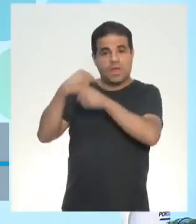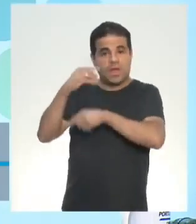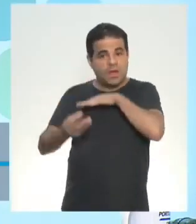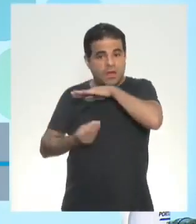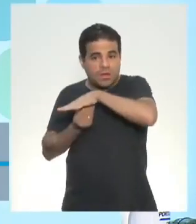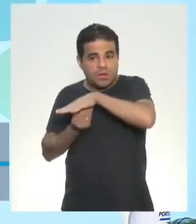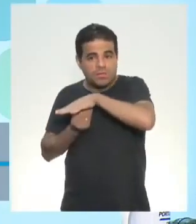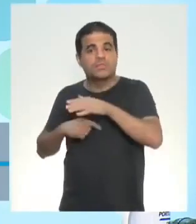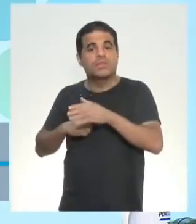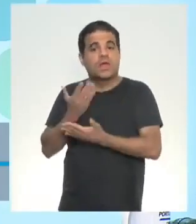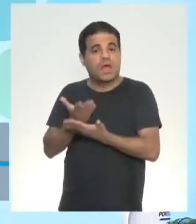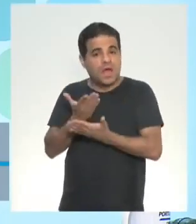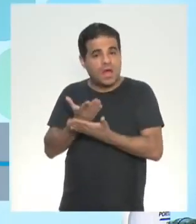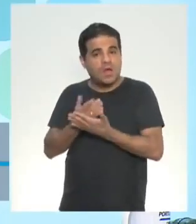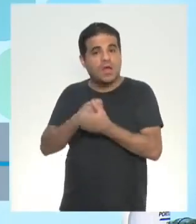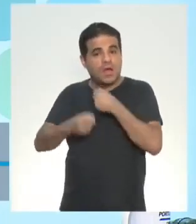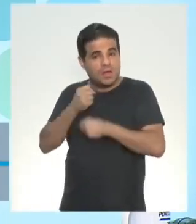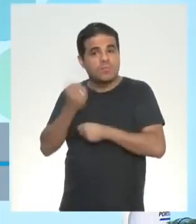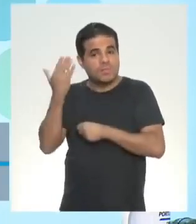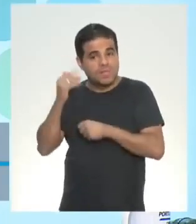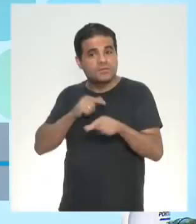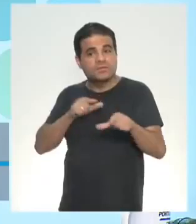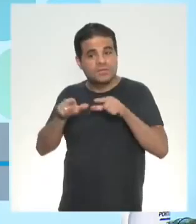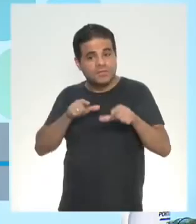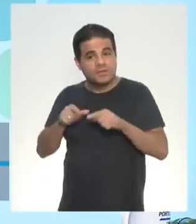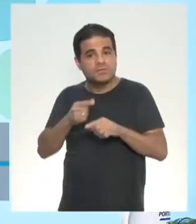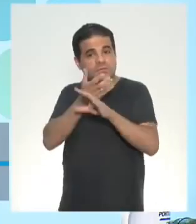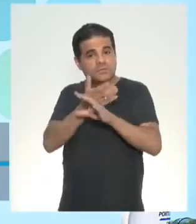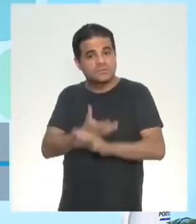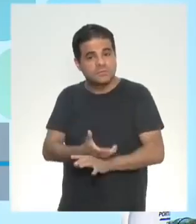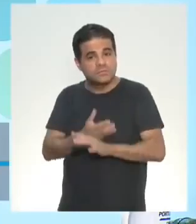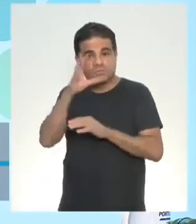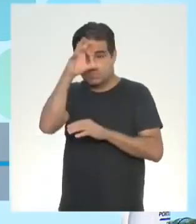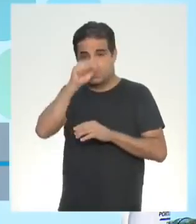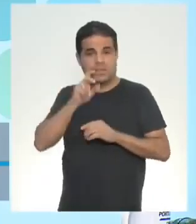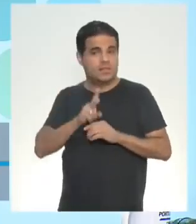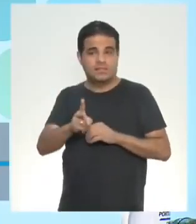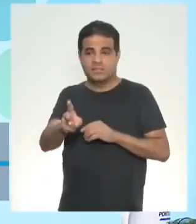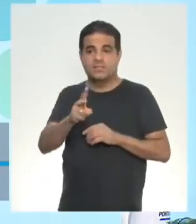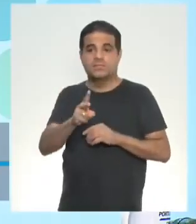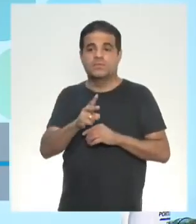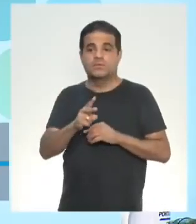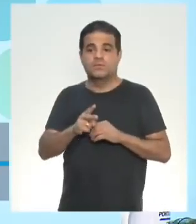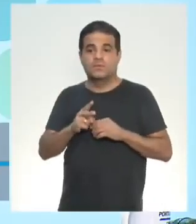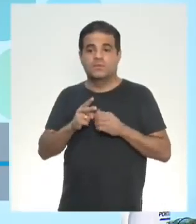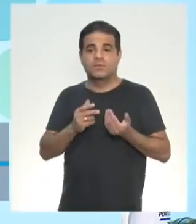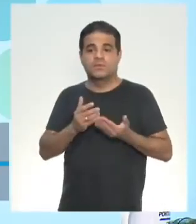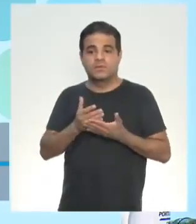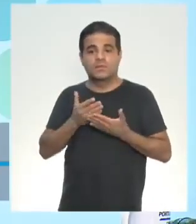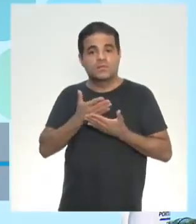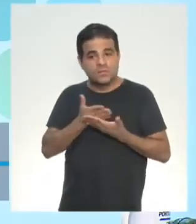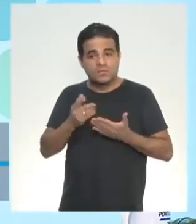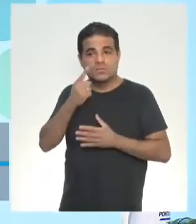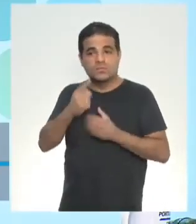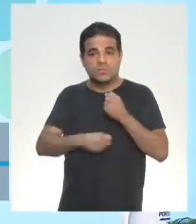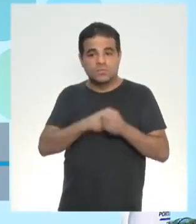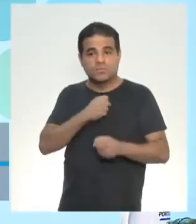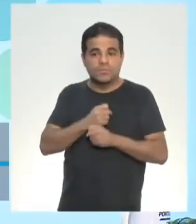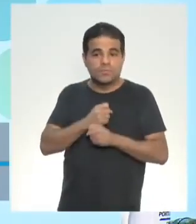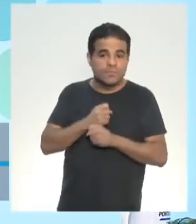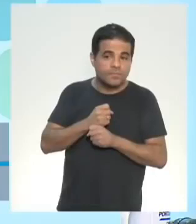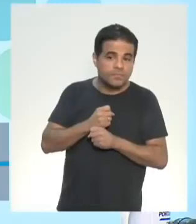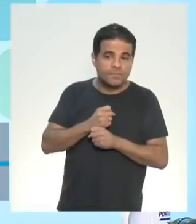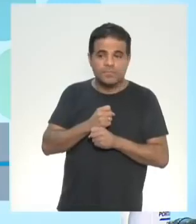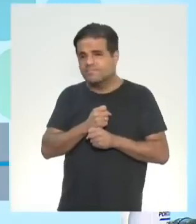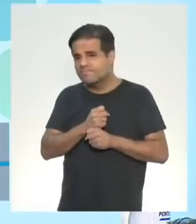têm aula do currículo, porque ano passado a gente estava trabalhando o currículo e não Aprender Sempre. Nós estamos com 1 ano de pandemia. E as perdas que